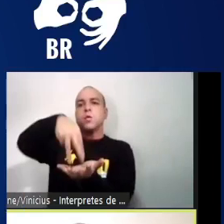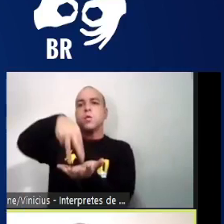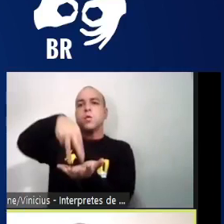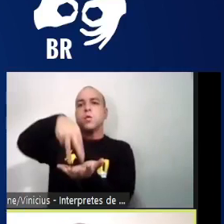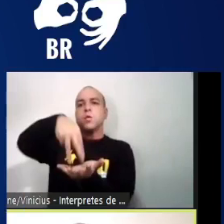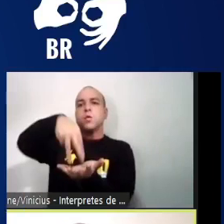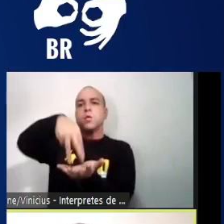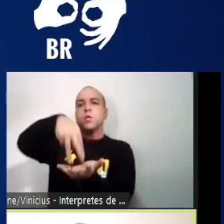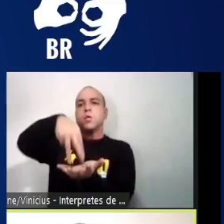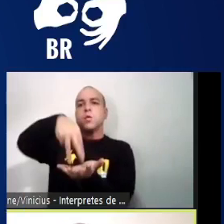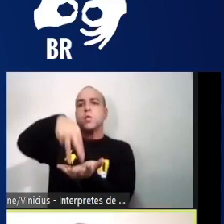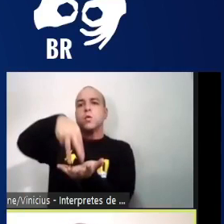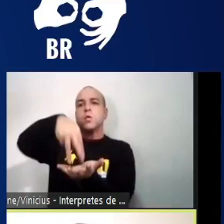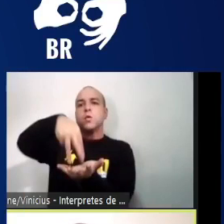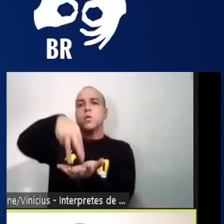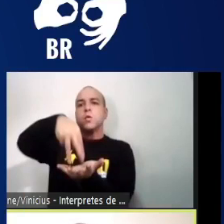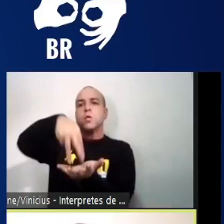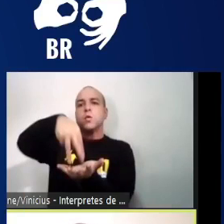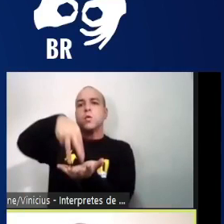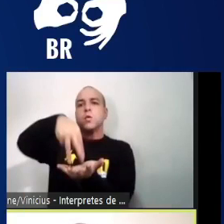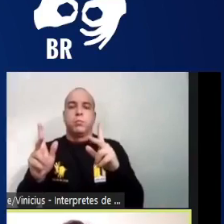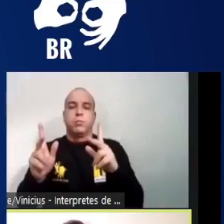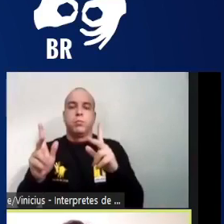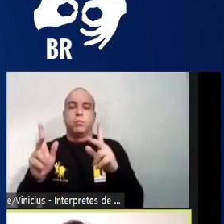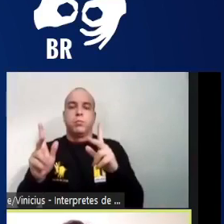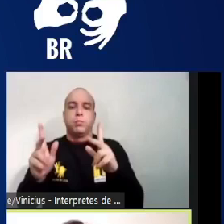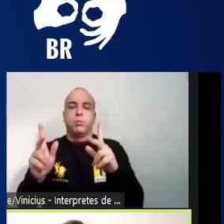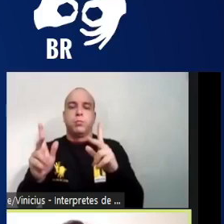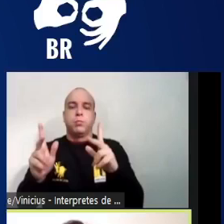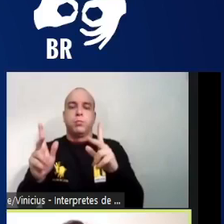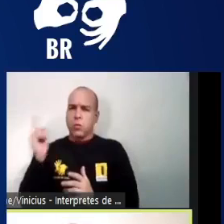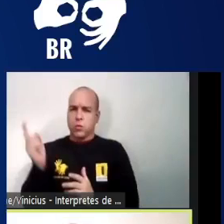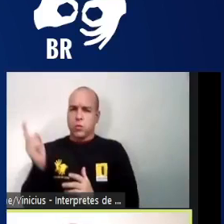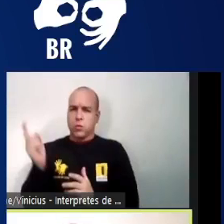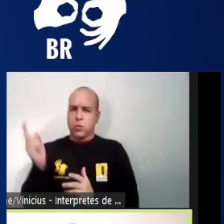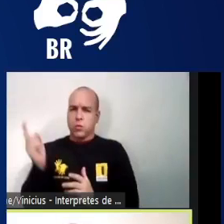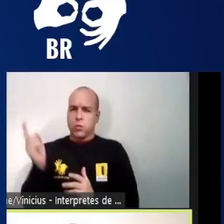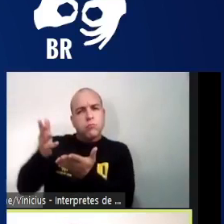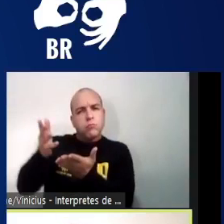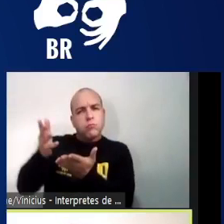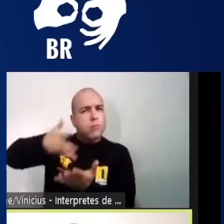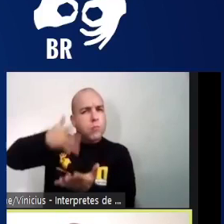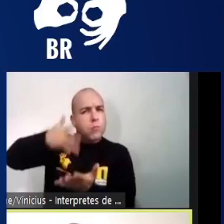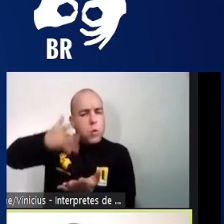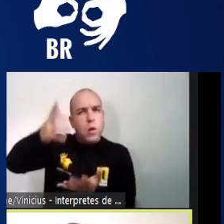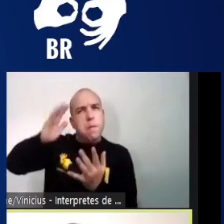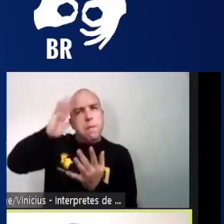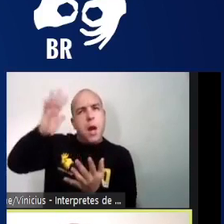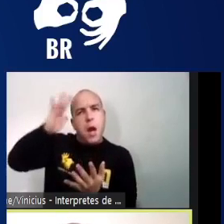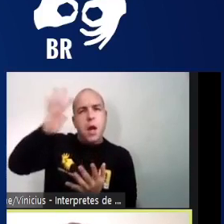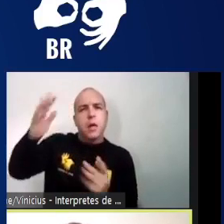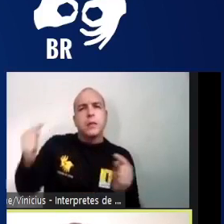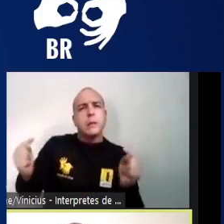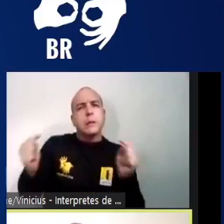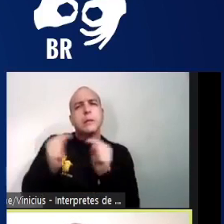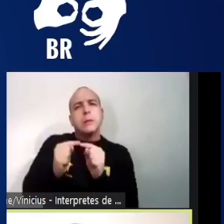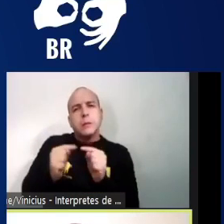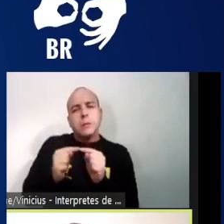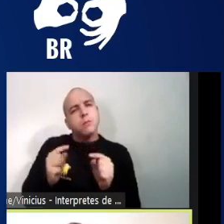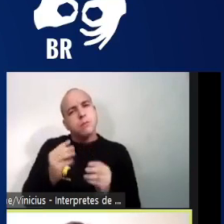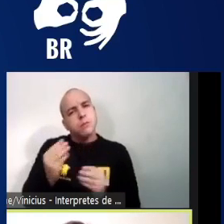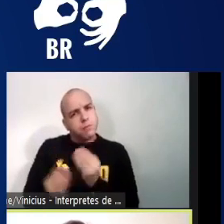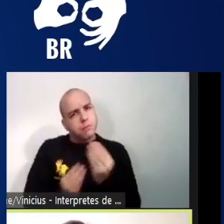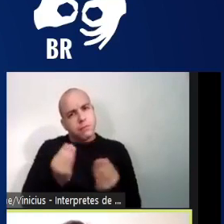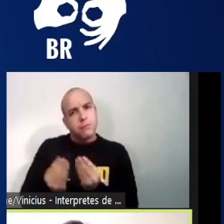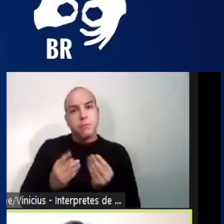gente trazer a reflexão, além de todos os temas que nós tivemos durante essa semana, a oportunidade da gente falar